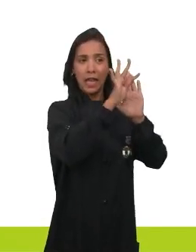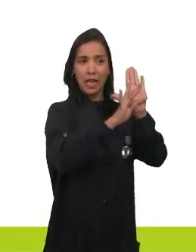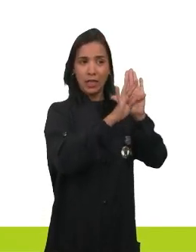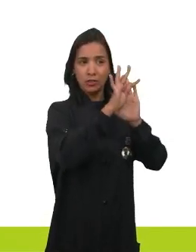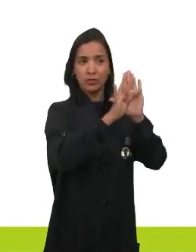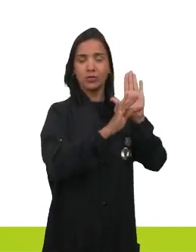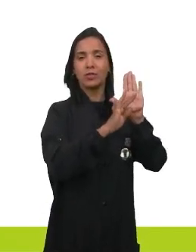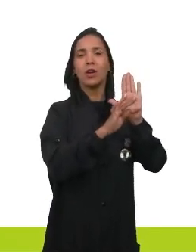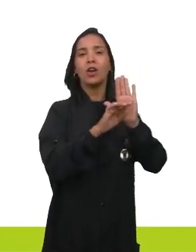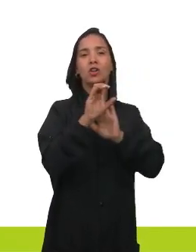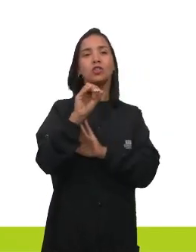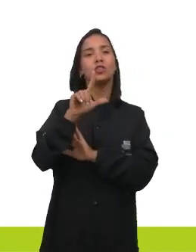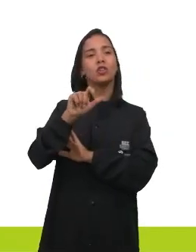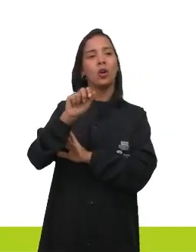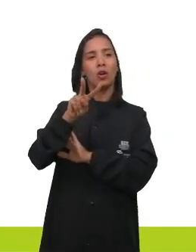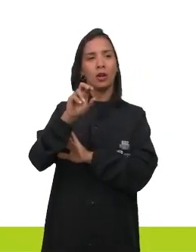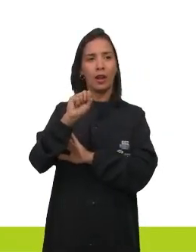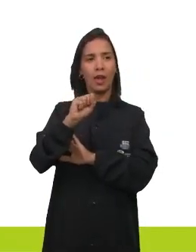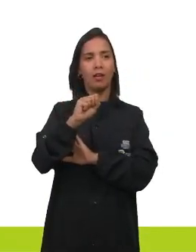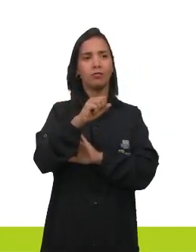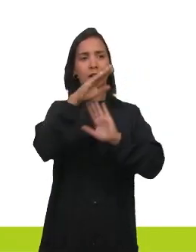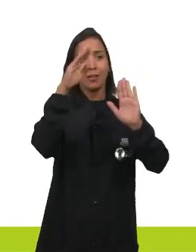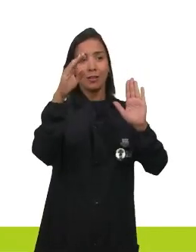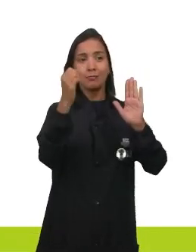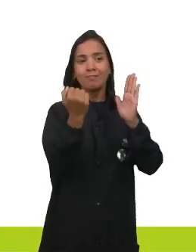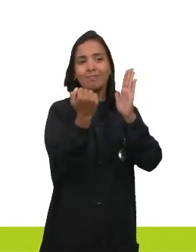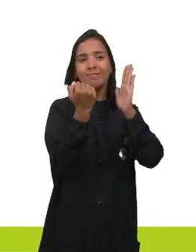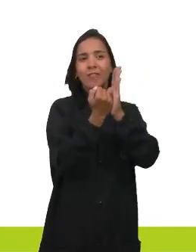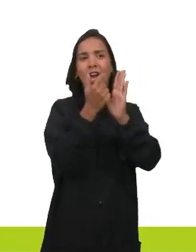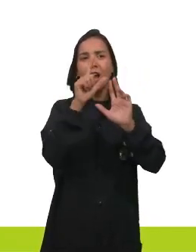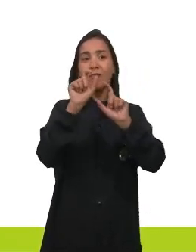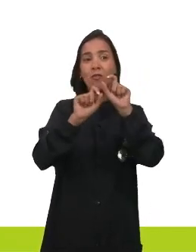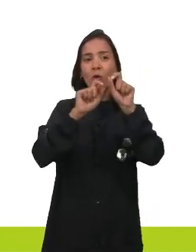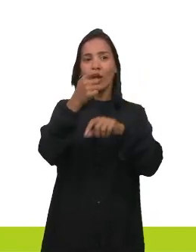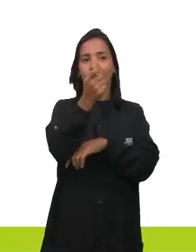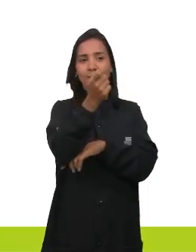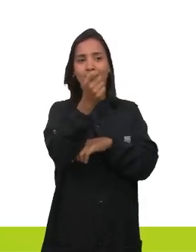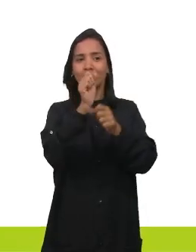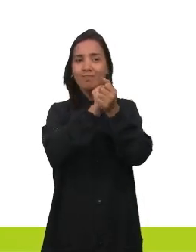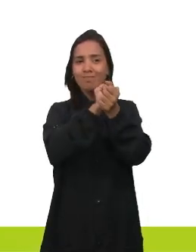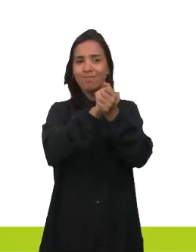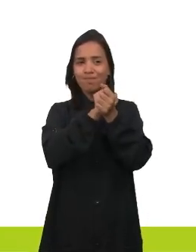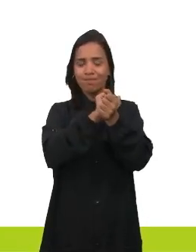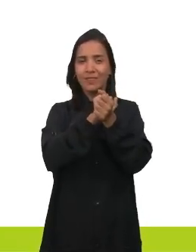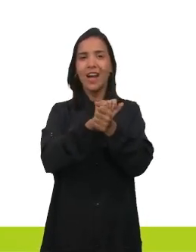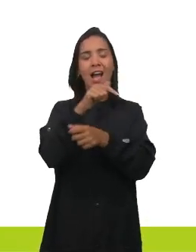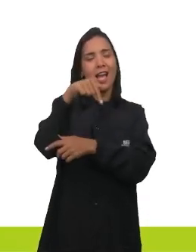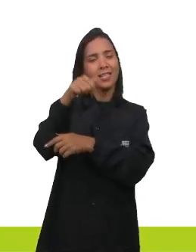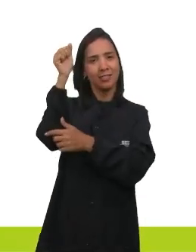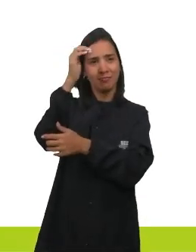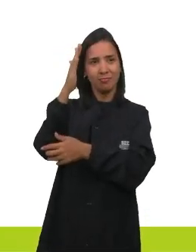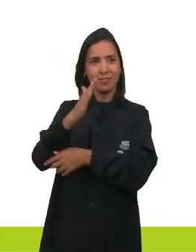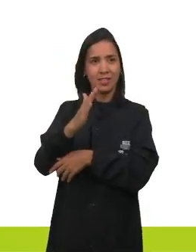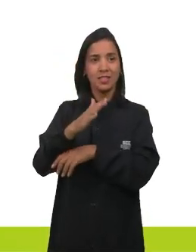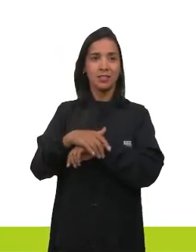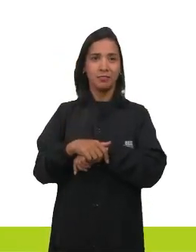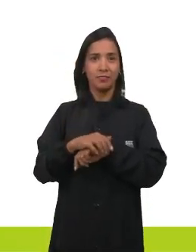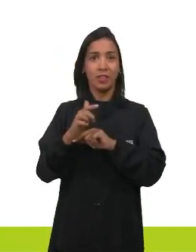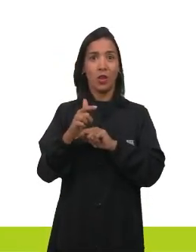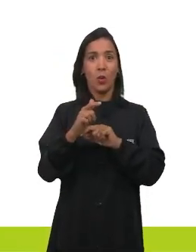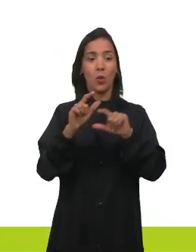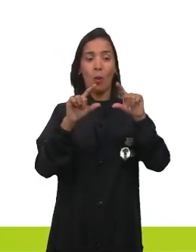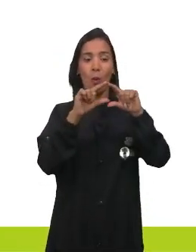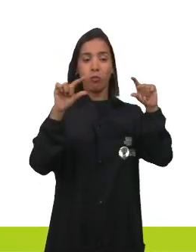mazelas da escravidão no Brasil. Então, o nosso centro é as mazelas da escravidão no